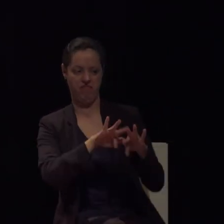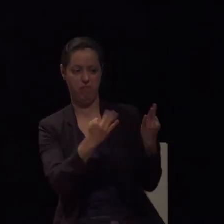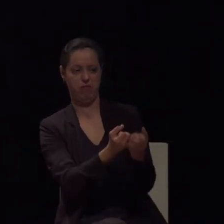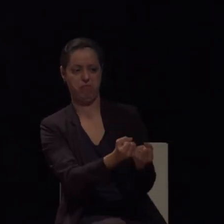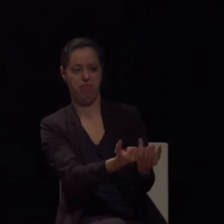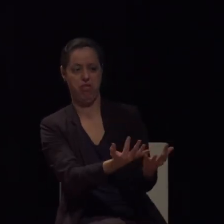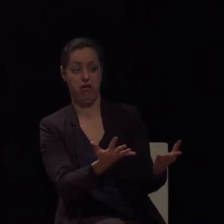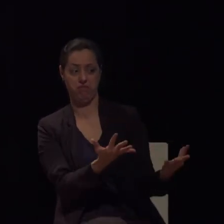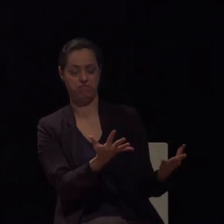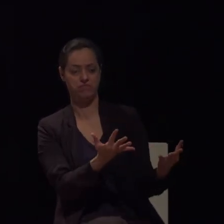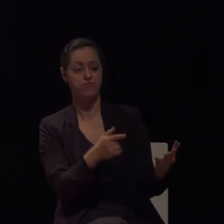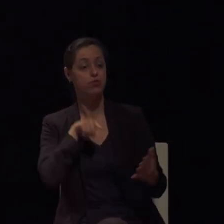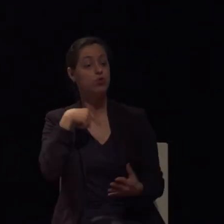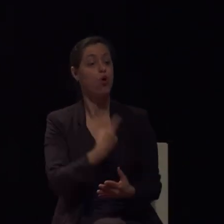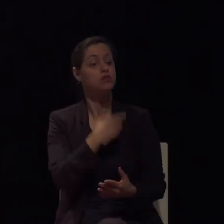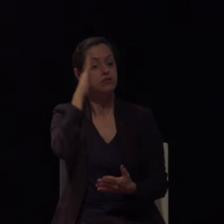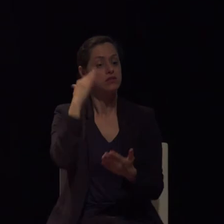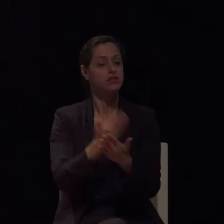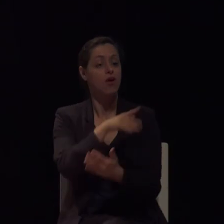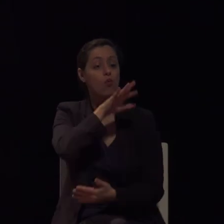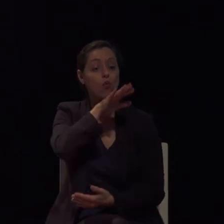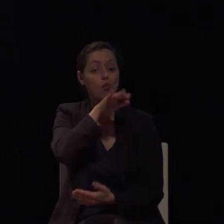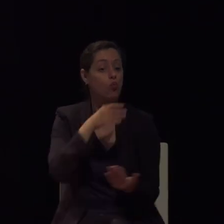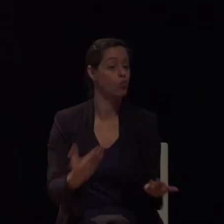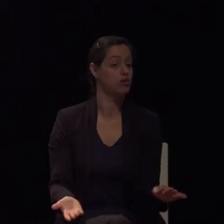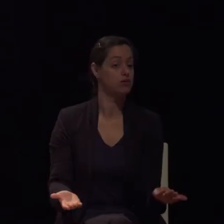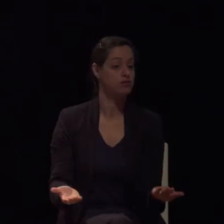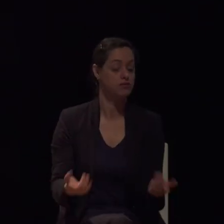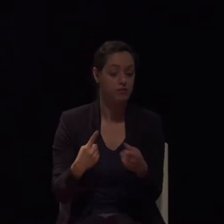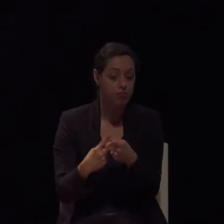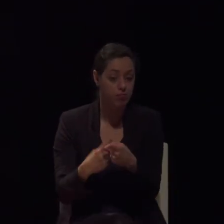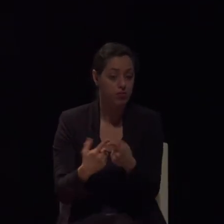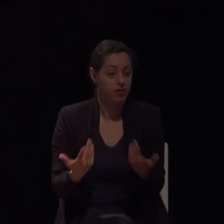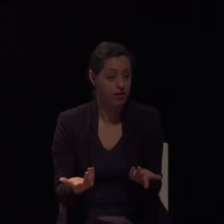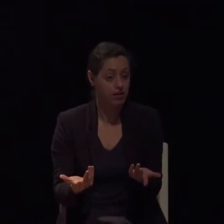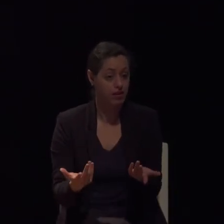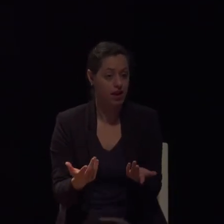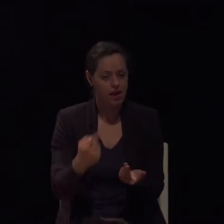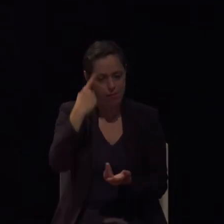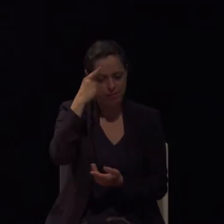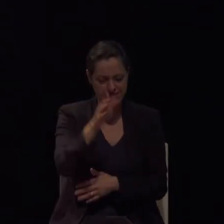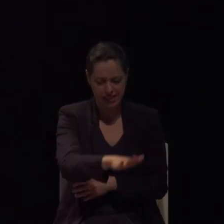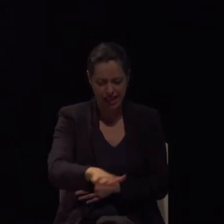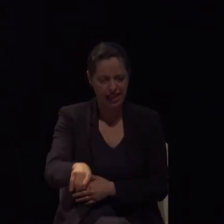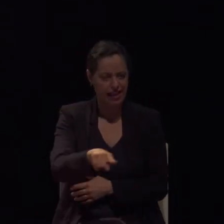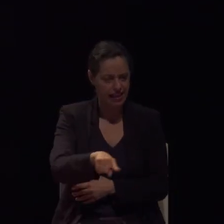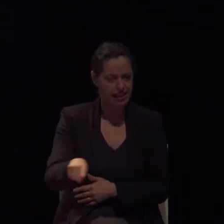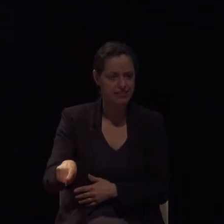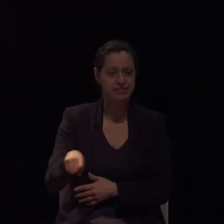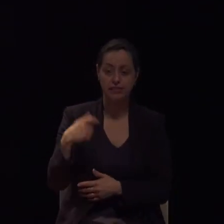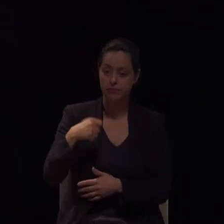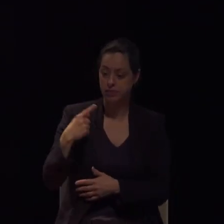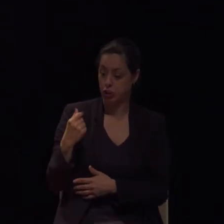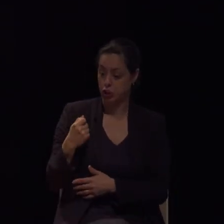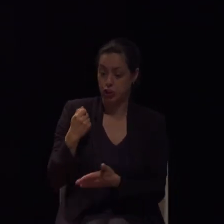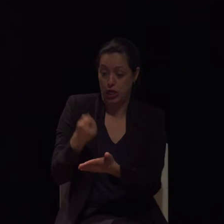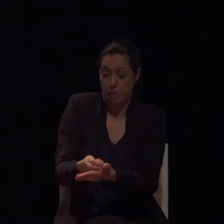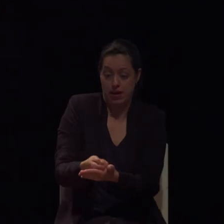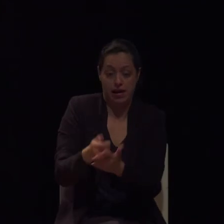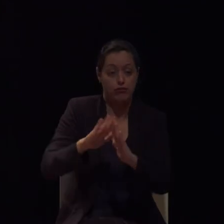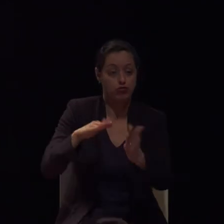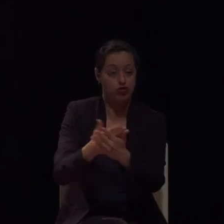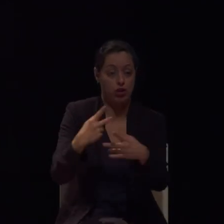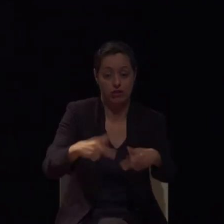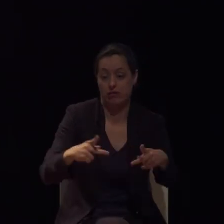acredita que seja uma família marginal porque a gente pensa que as crianças nós temos que ter dinheiro pra pagar